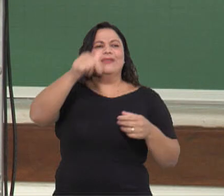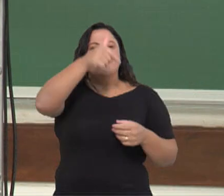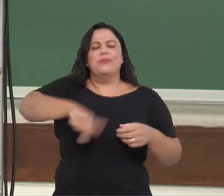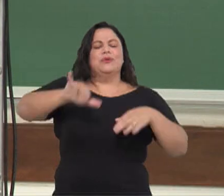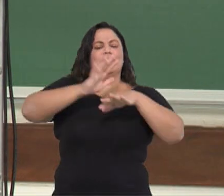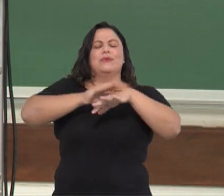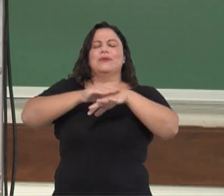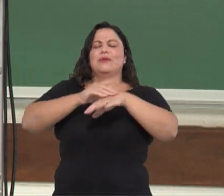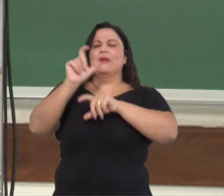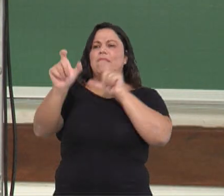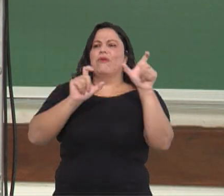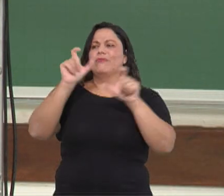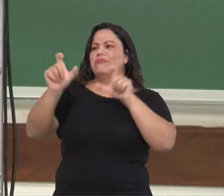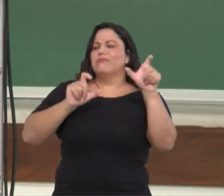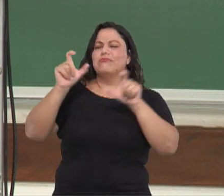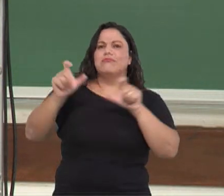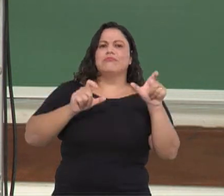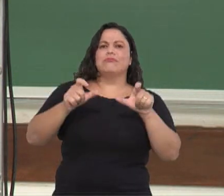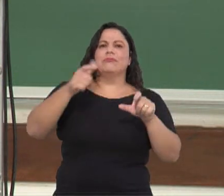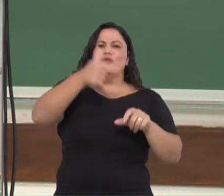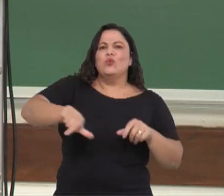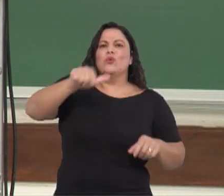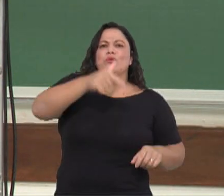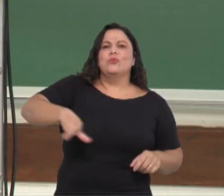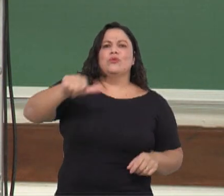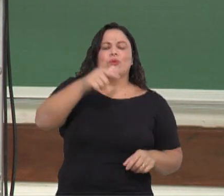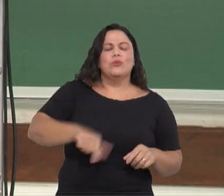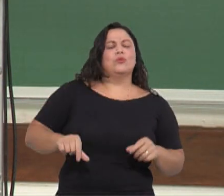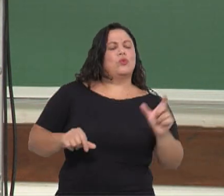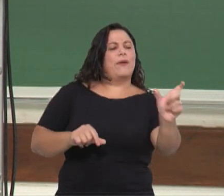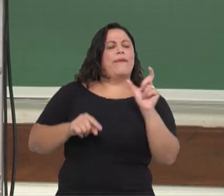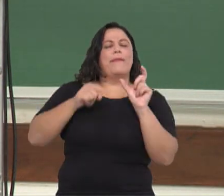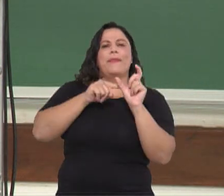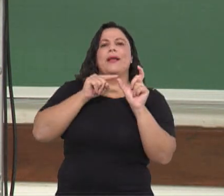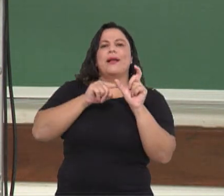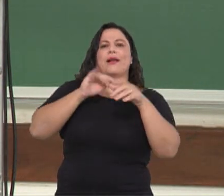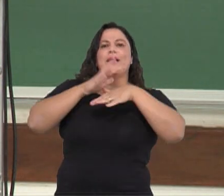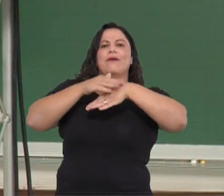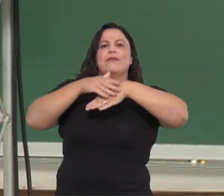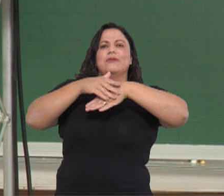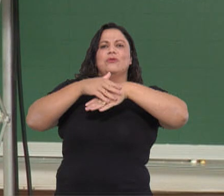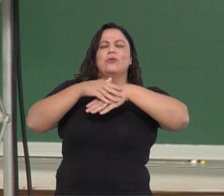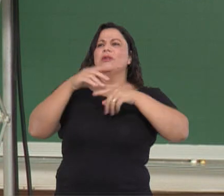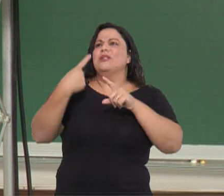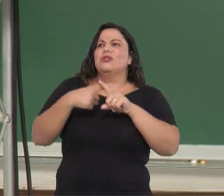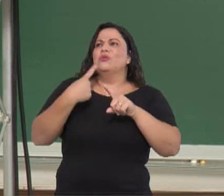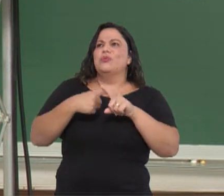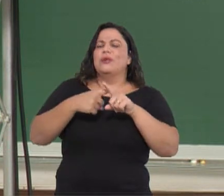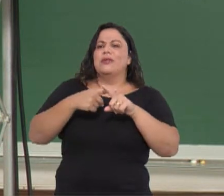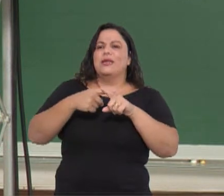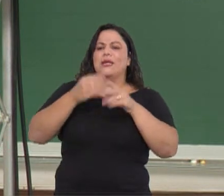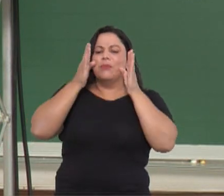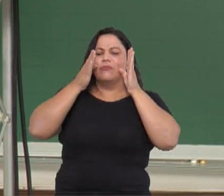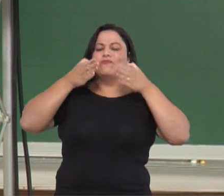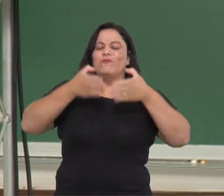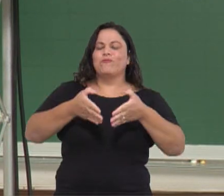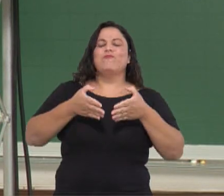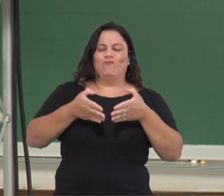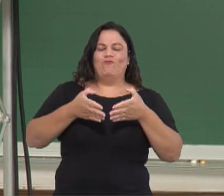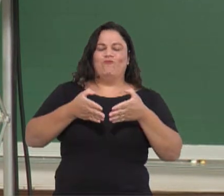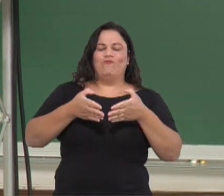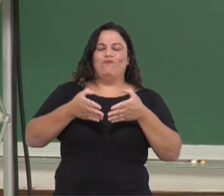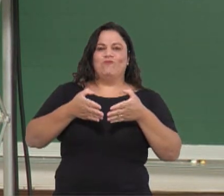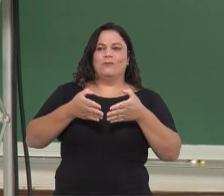doente, doente, doente, doente. Por quê? Para enfatizar